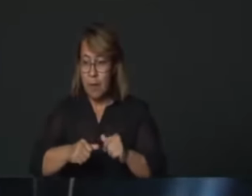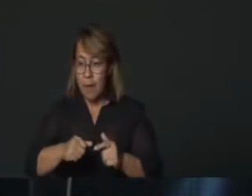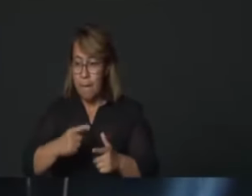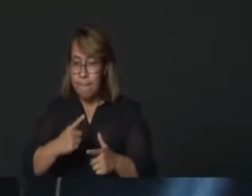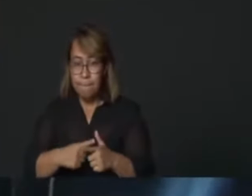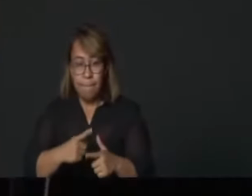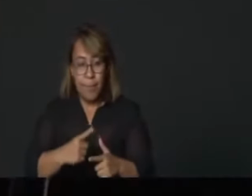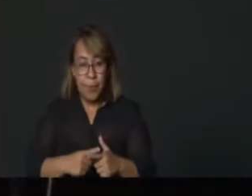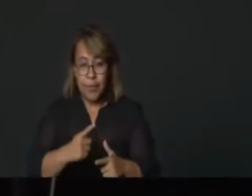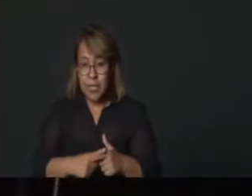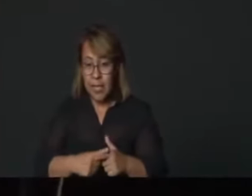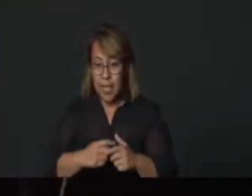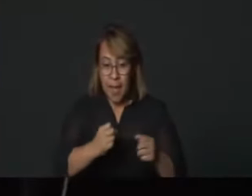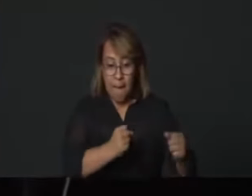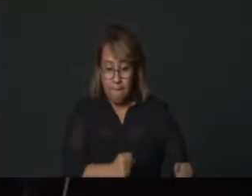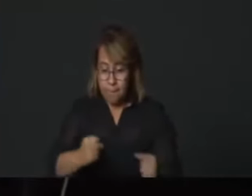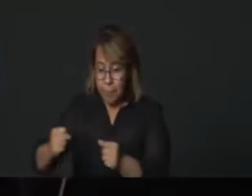e